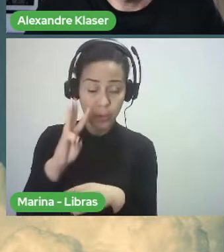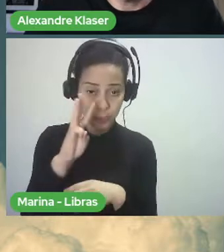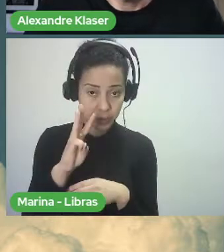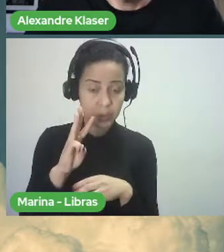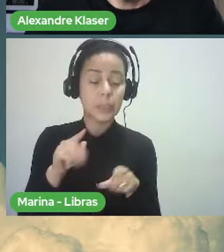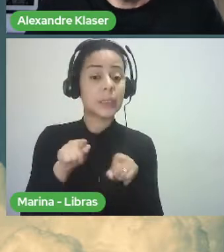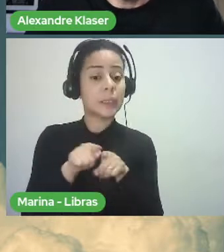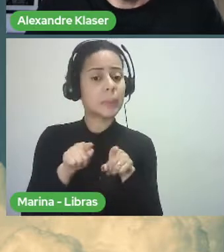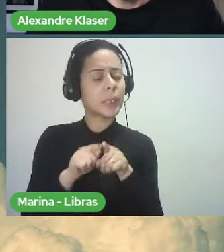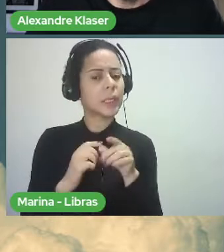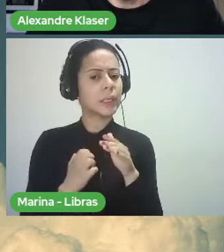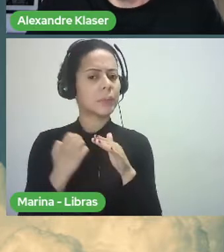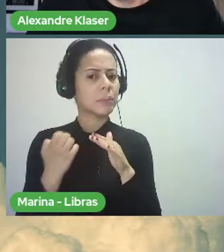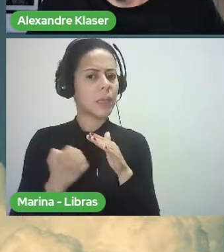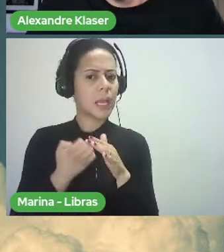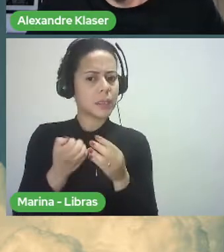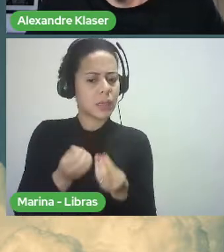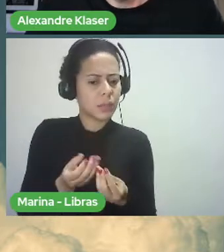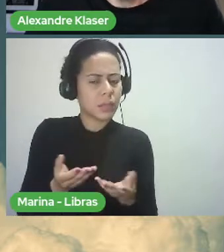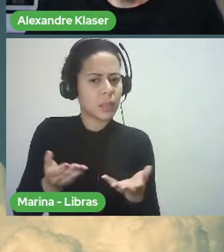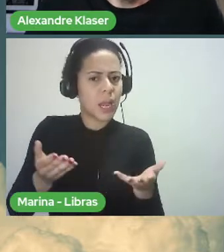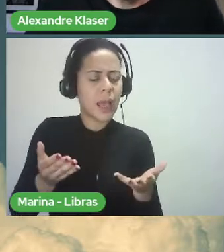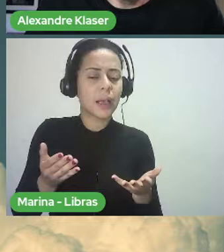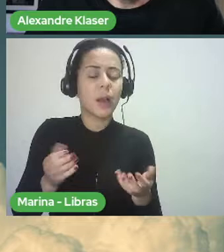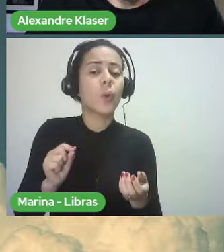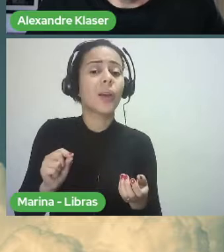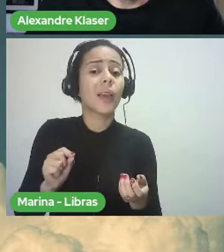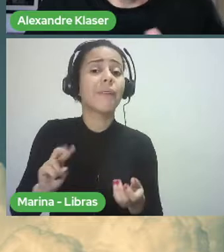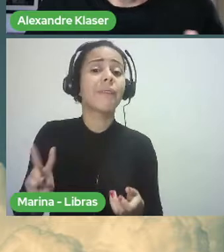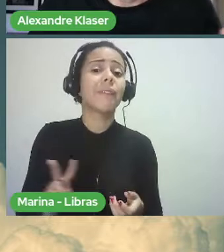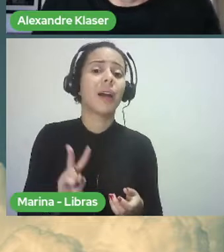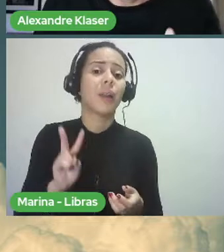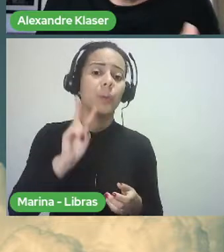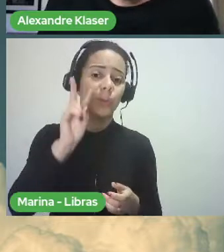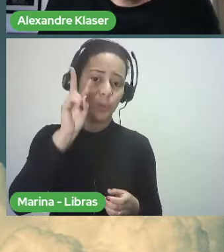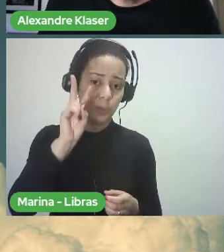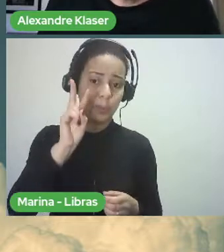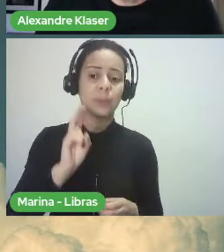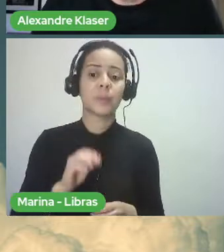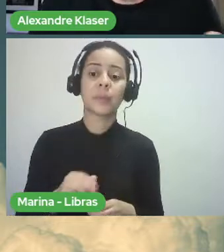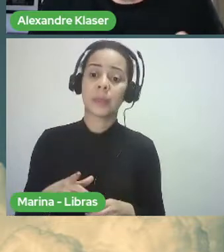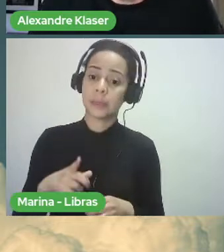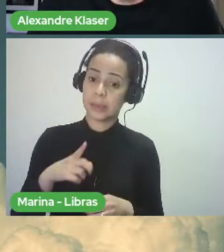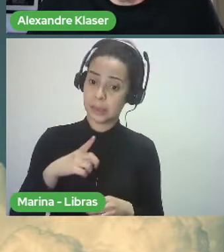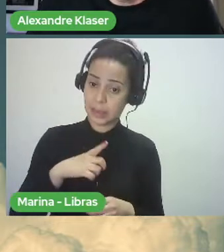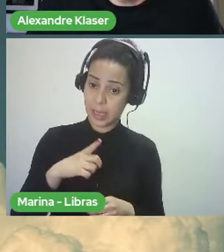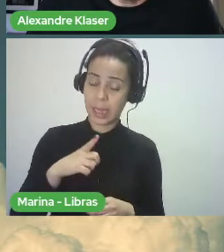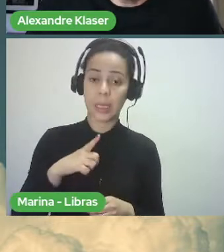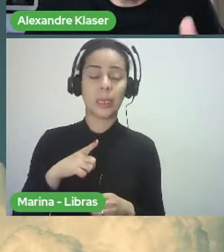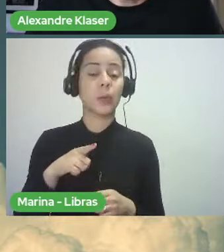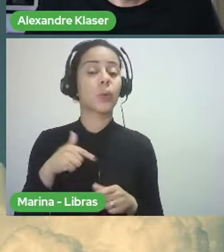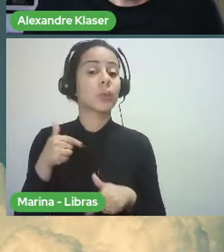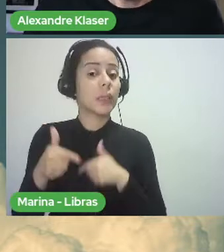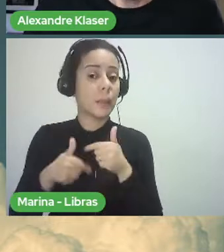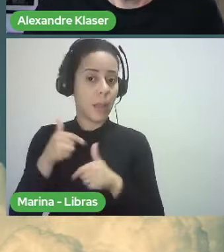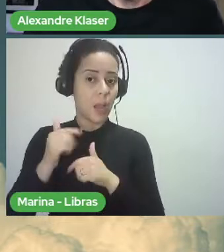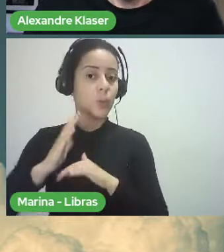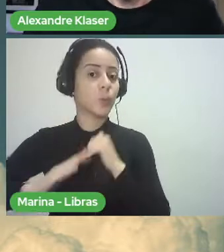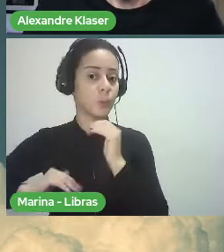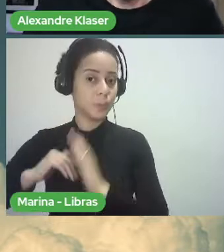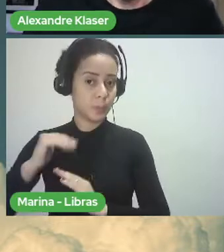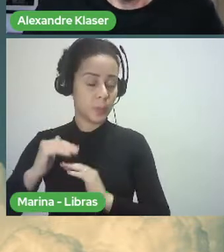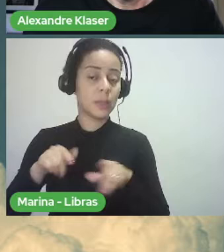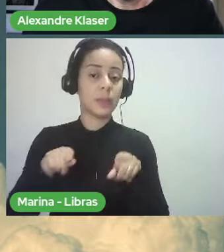valor. Ok? Então, ela passa por pelo menos 3 aspectos, que é uma questão operacional, organizacional e